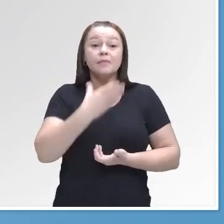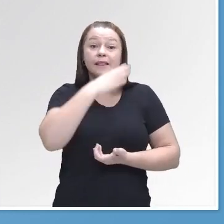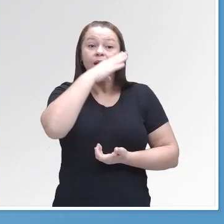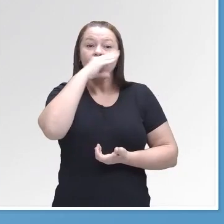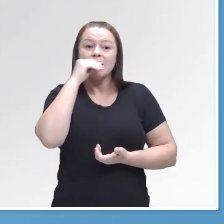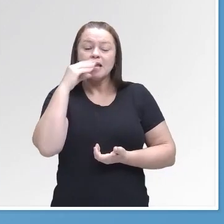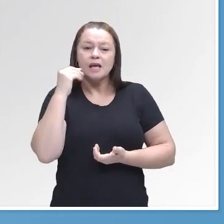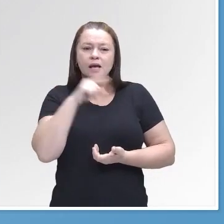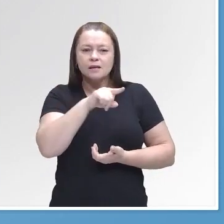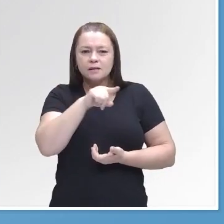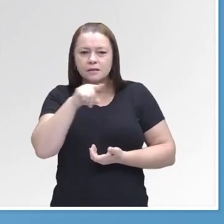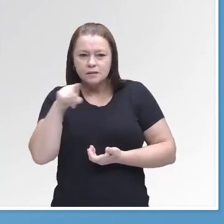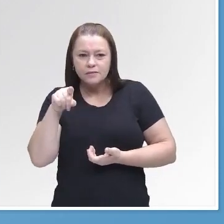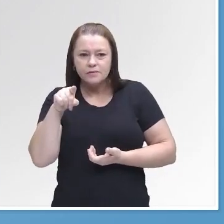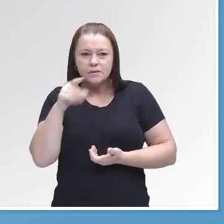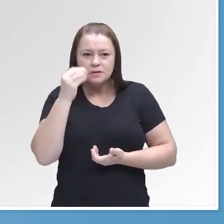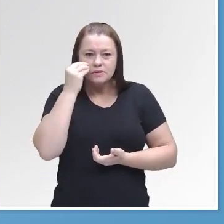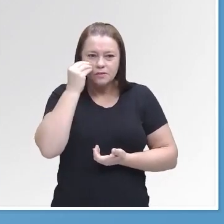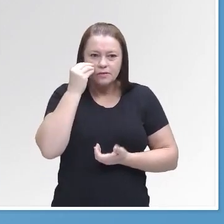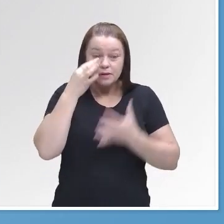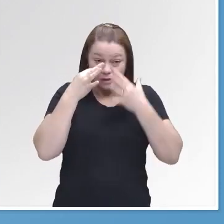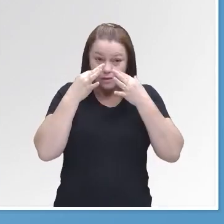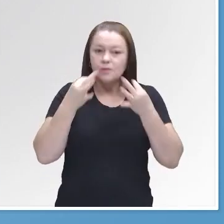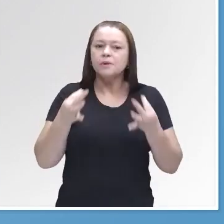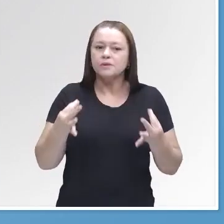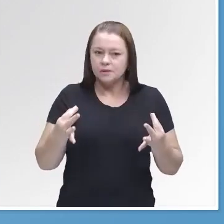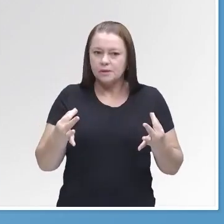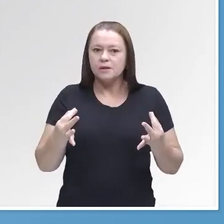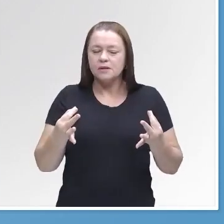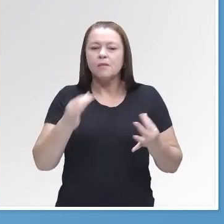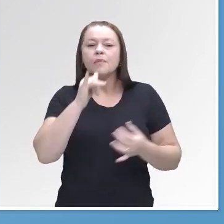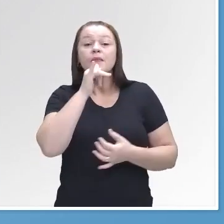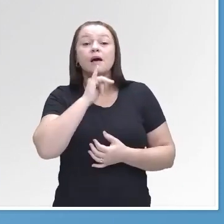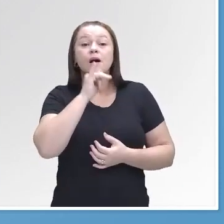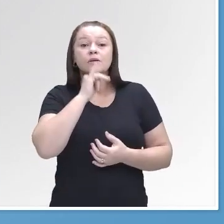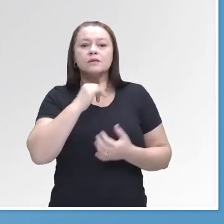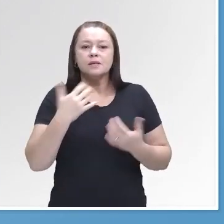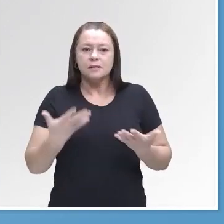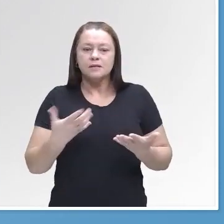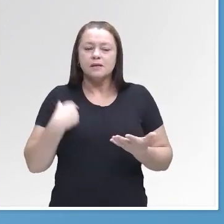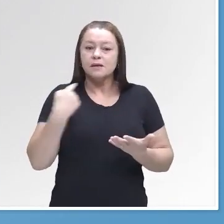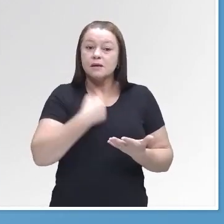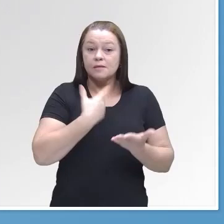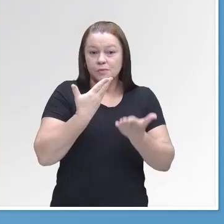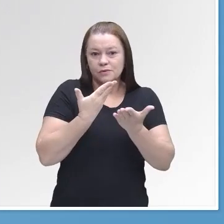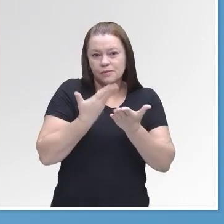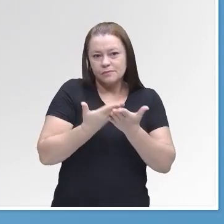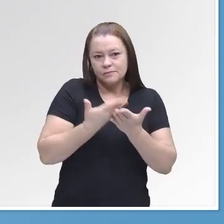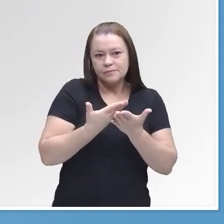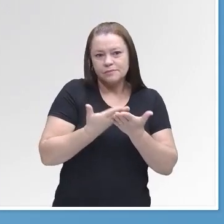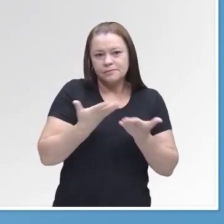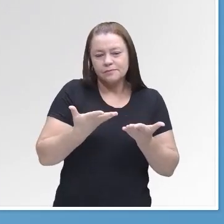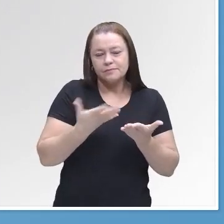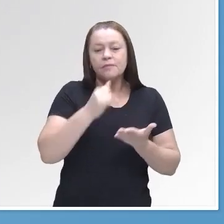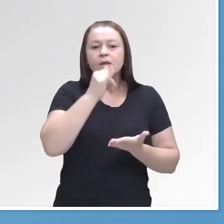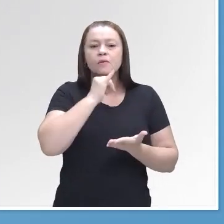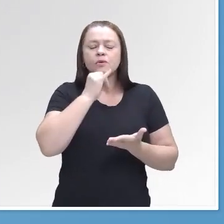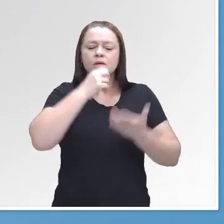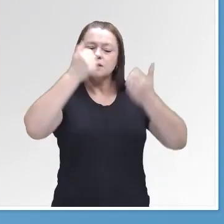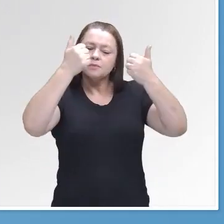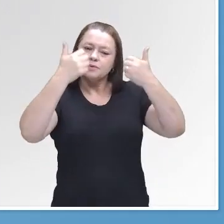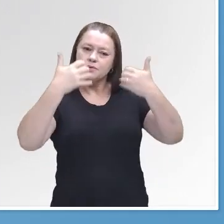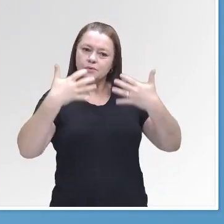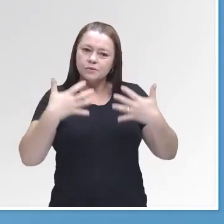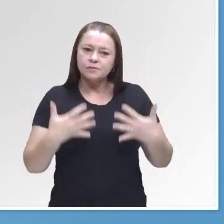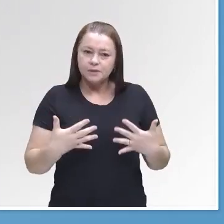Crianças, vocês estão atentos aos exemplos da nossa aula? Os exemplos que a professora está colocando